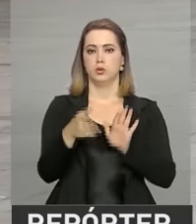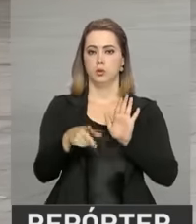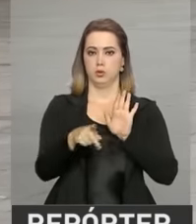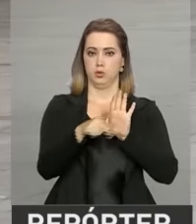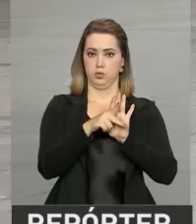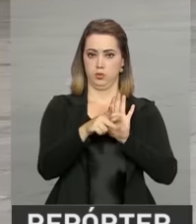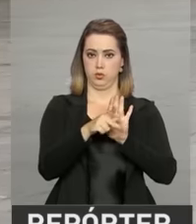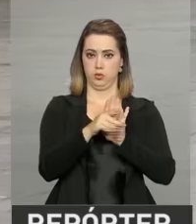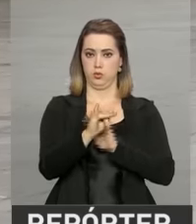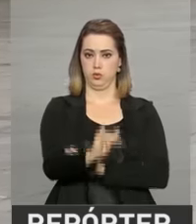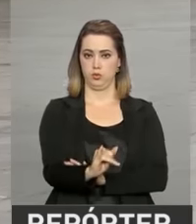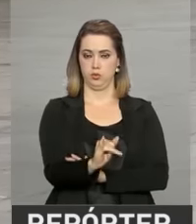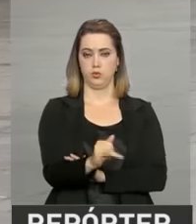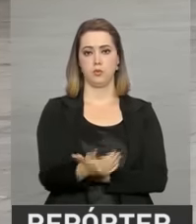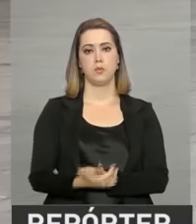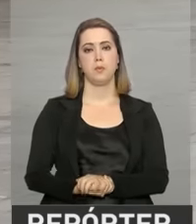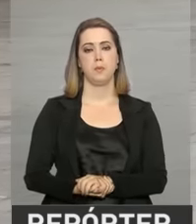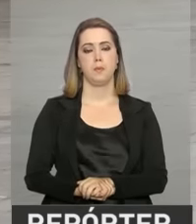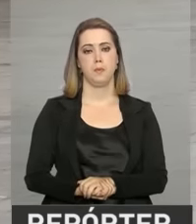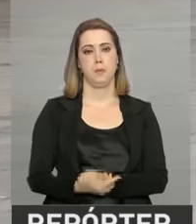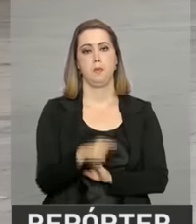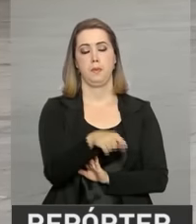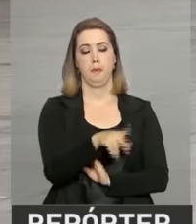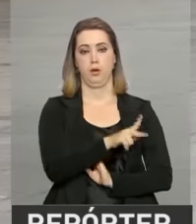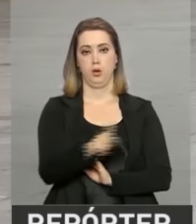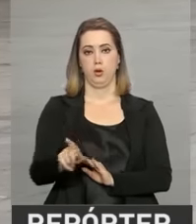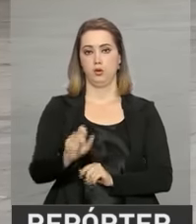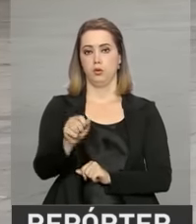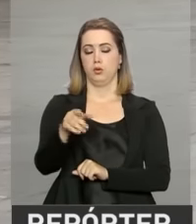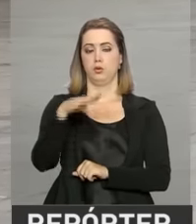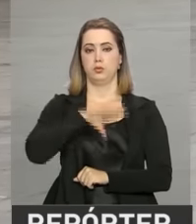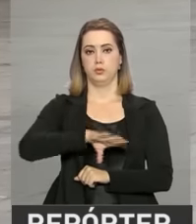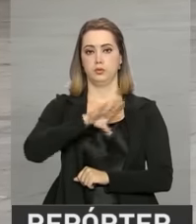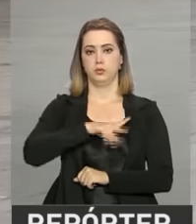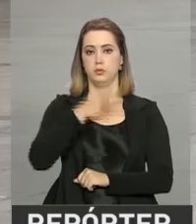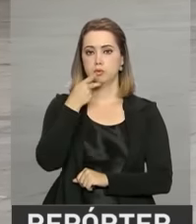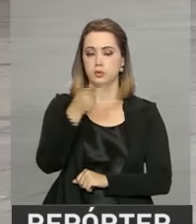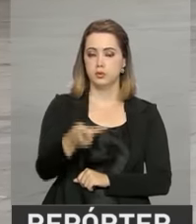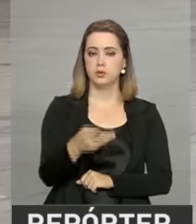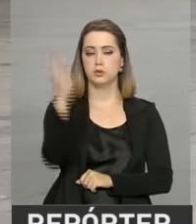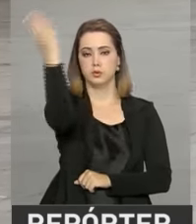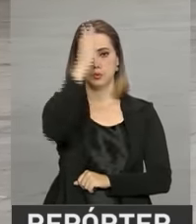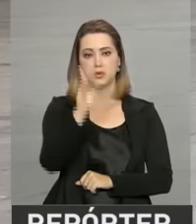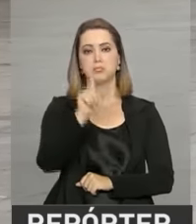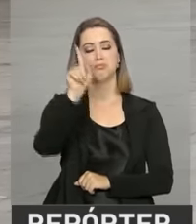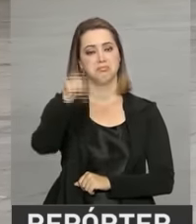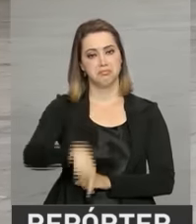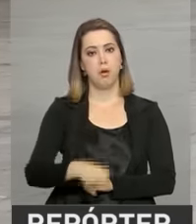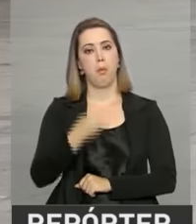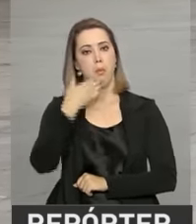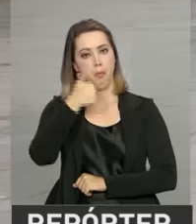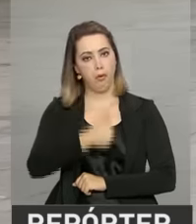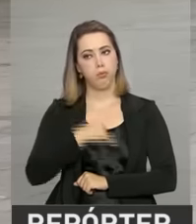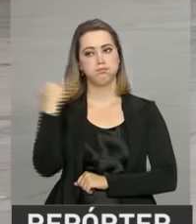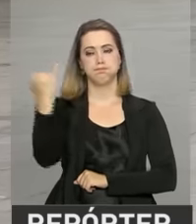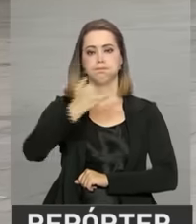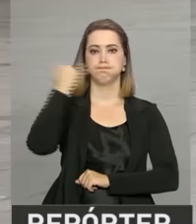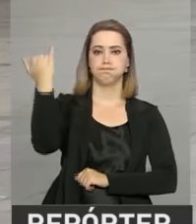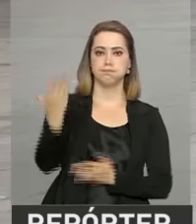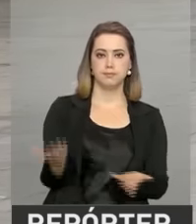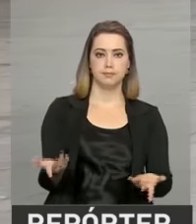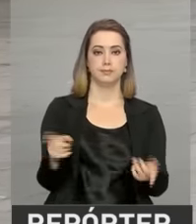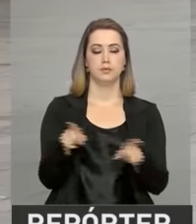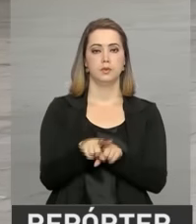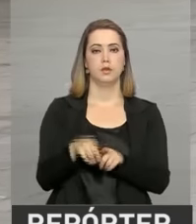do Governo Federal, o PPI. O presidente português disse a Michel Temer que o Brasil é uma potência mundial, destacou o empenho na